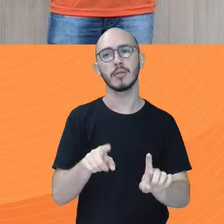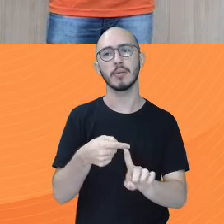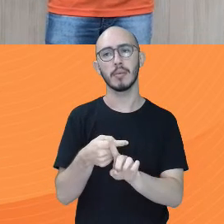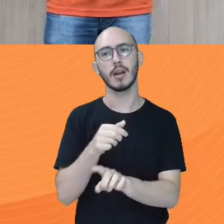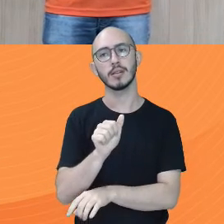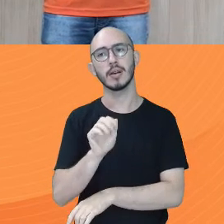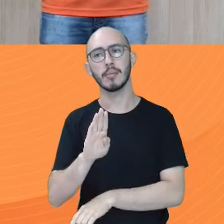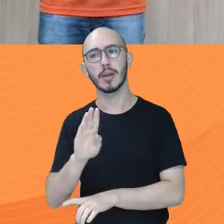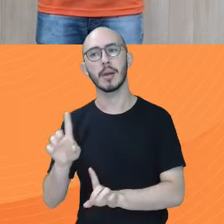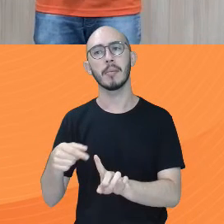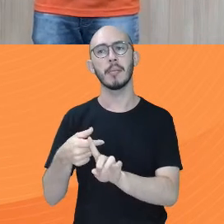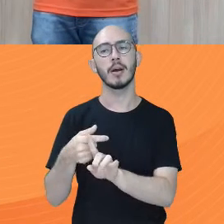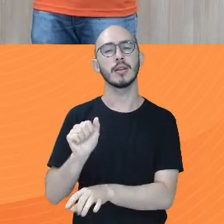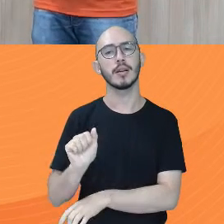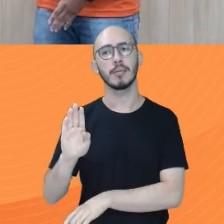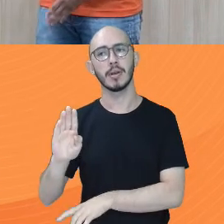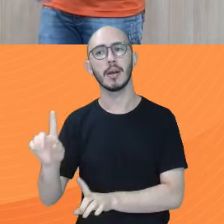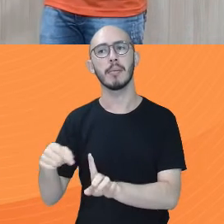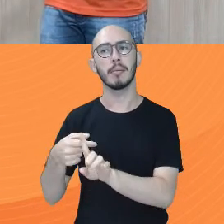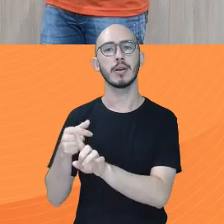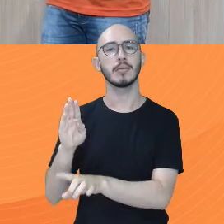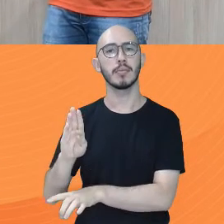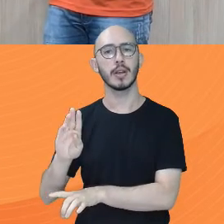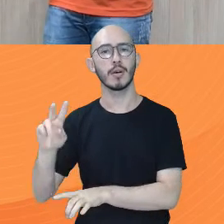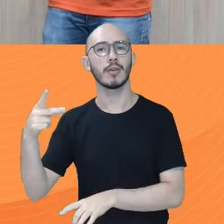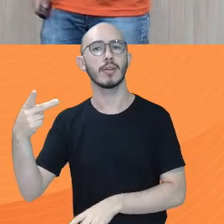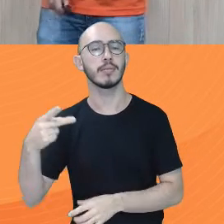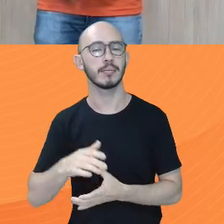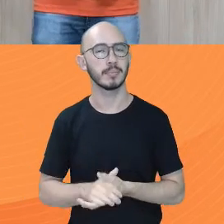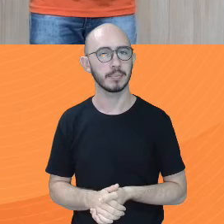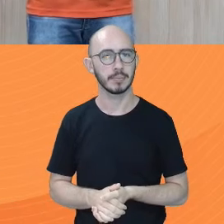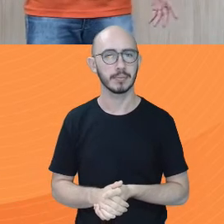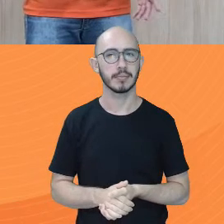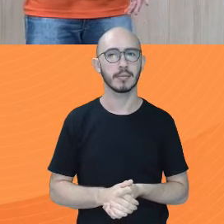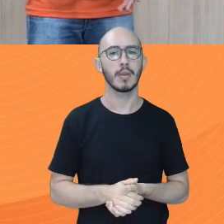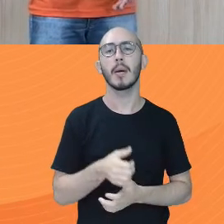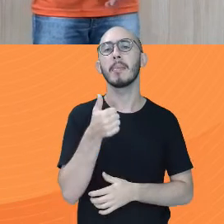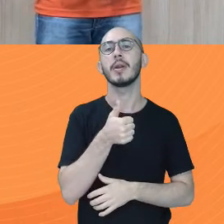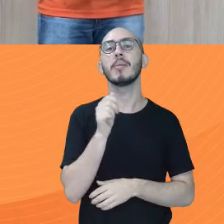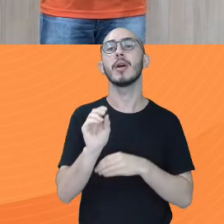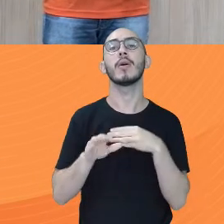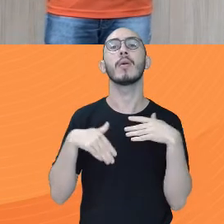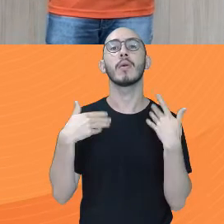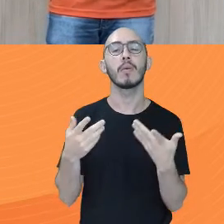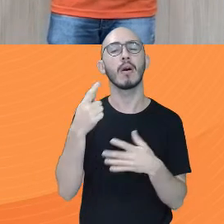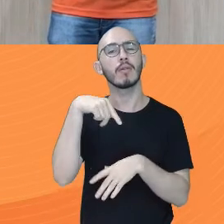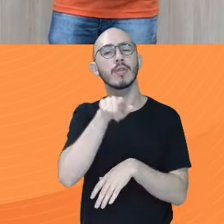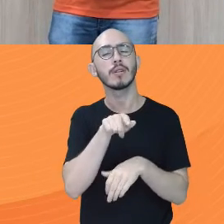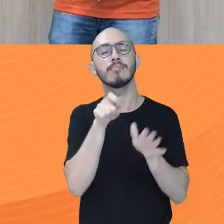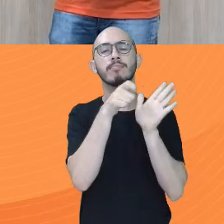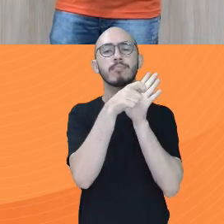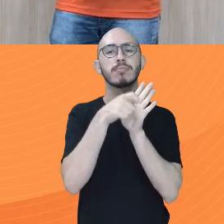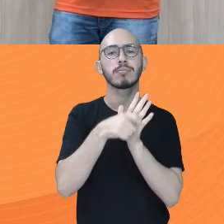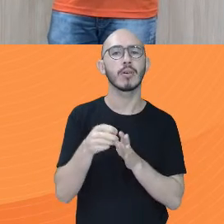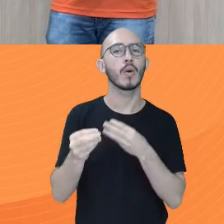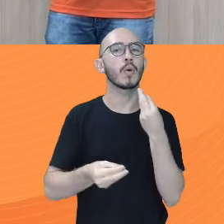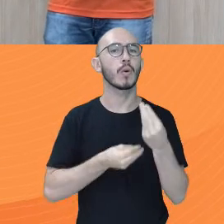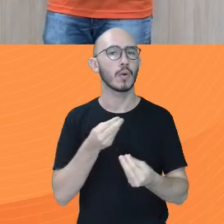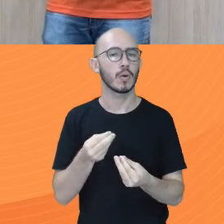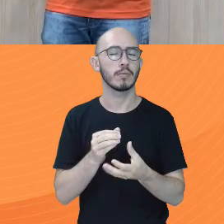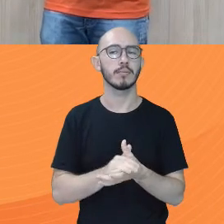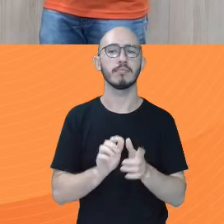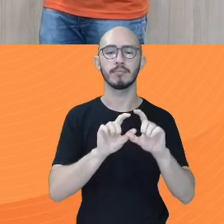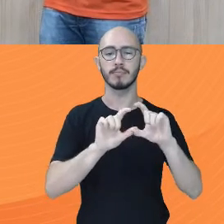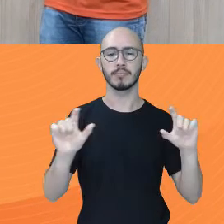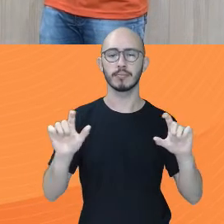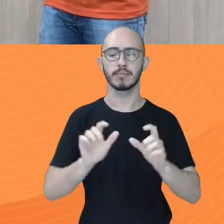ab mais b ao quadrado. Então, qual é o primeiro passo para você escrever aí essa